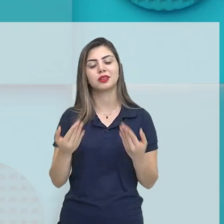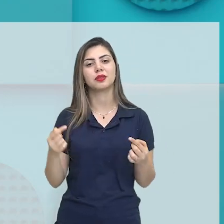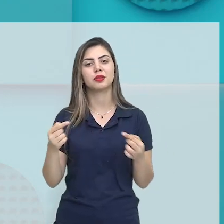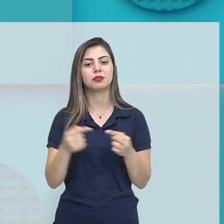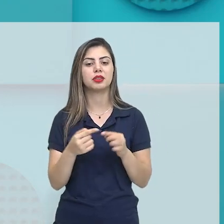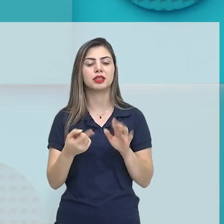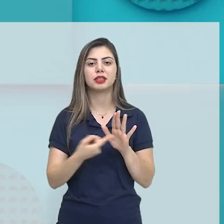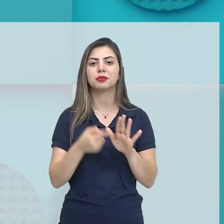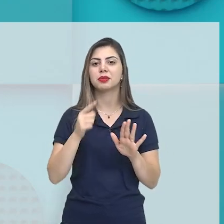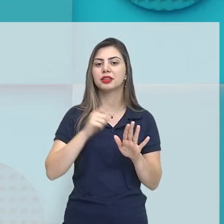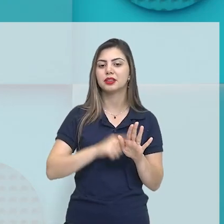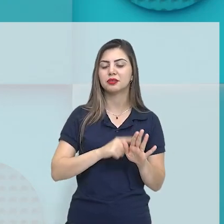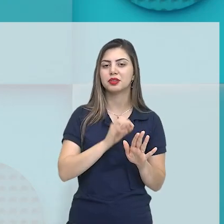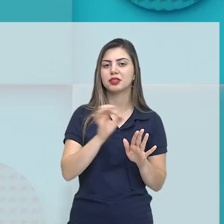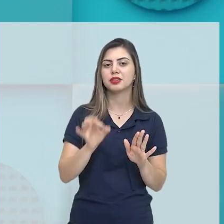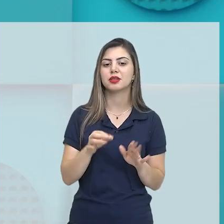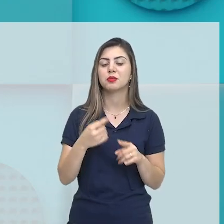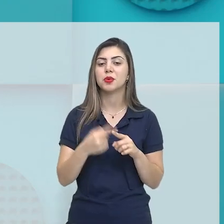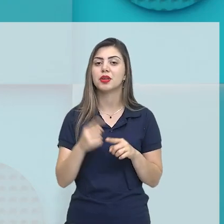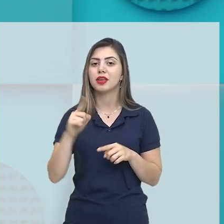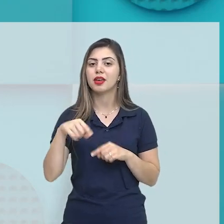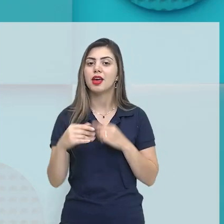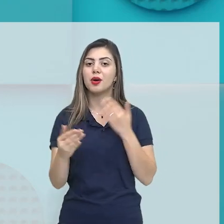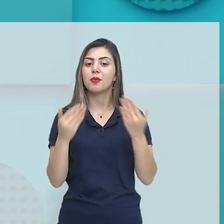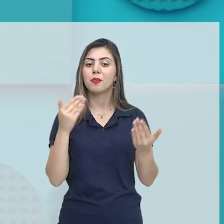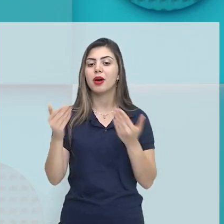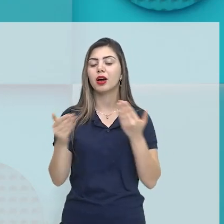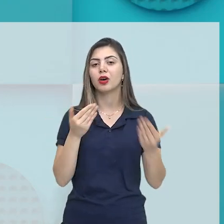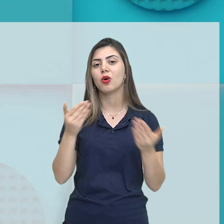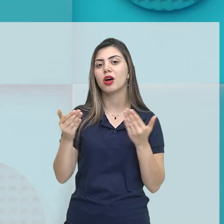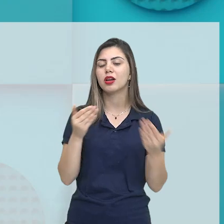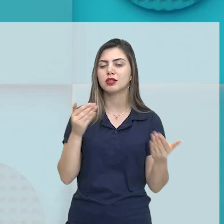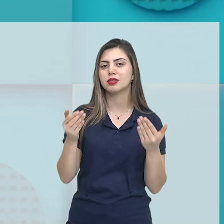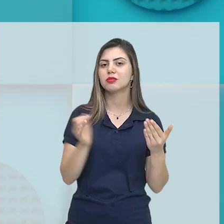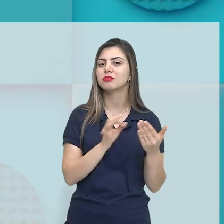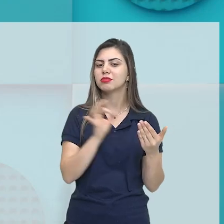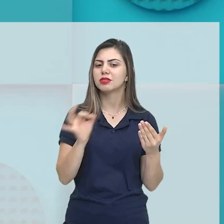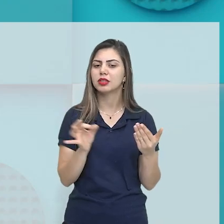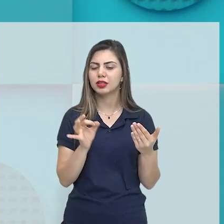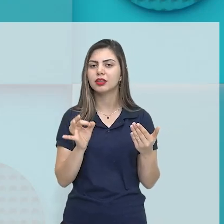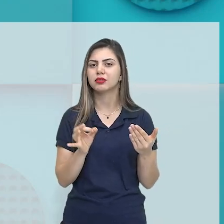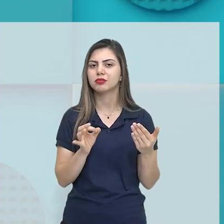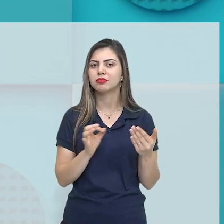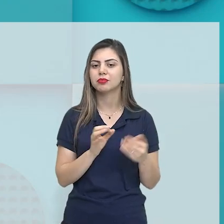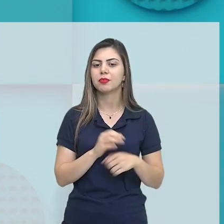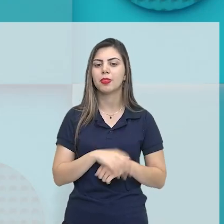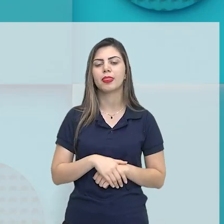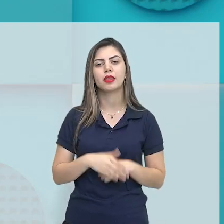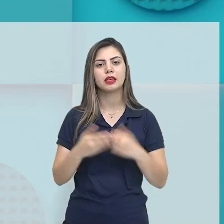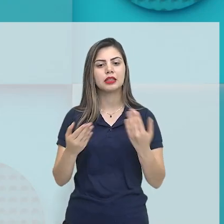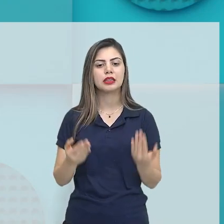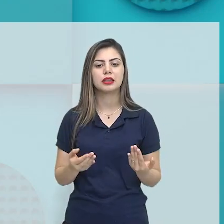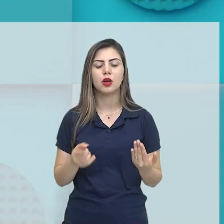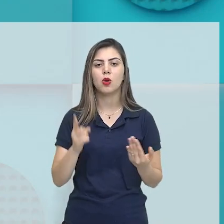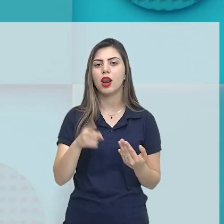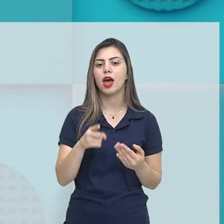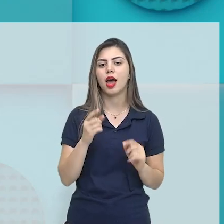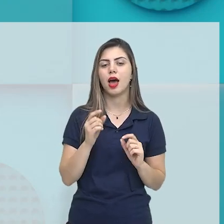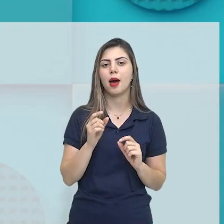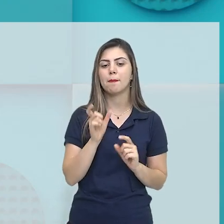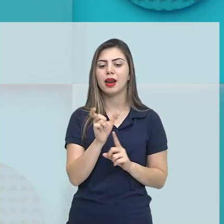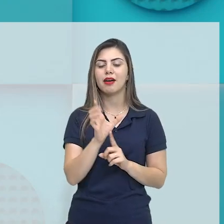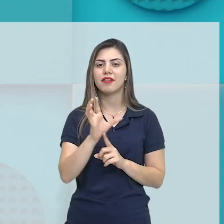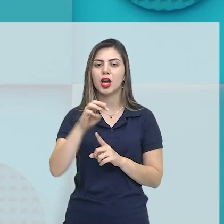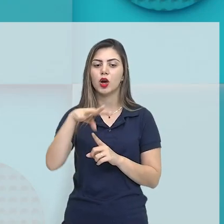metáfora, ela vai fazer essa comparação de forma categórica, afirmativa, sem o conectivo